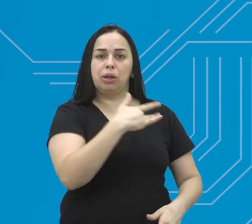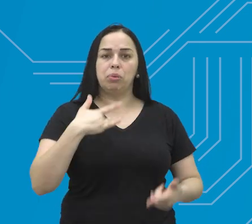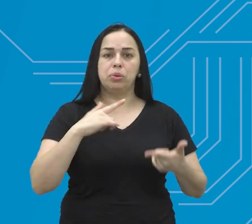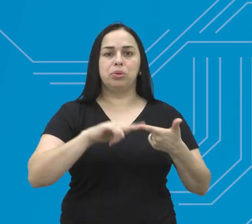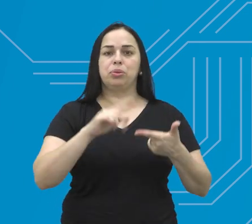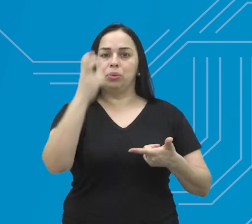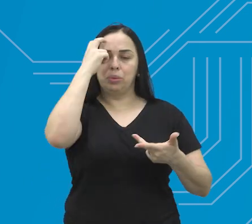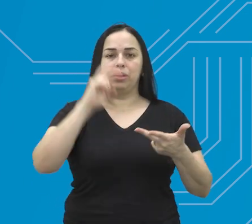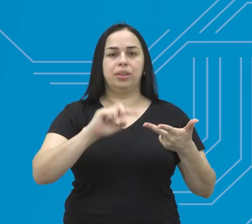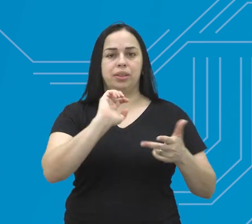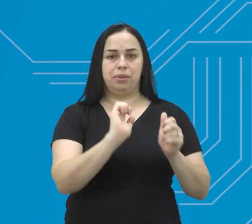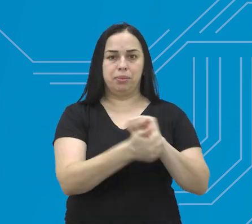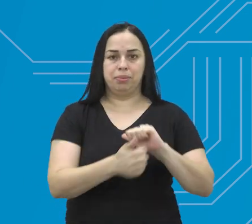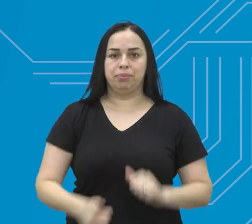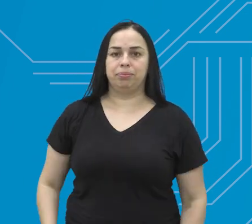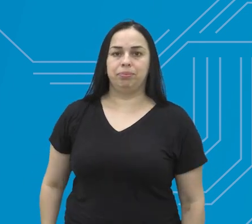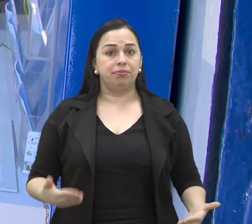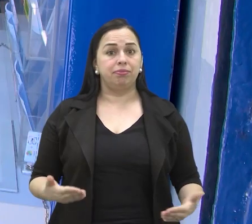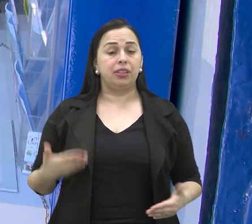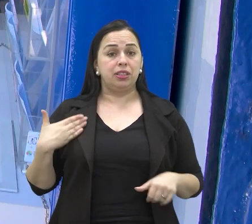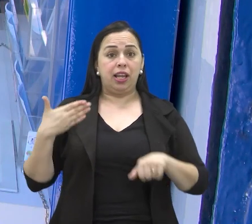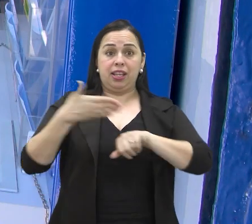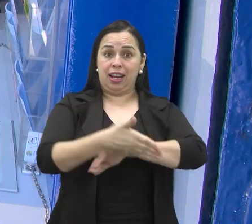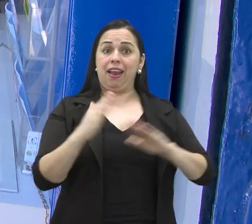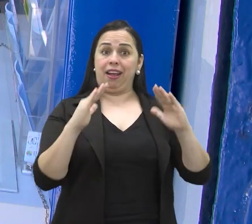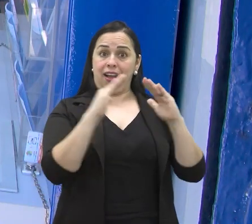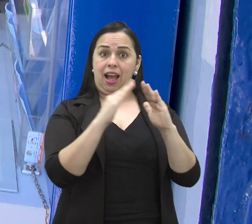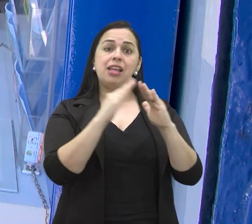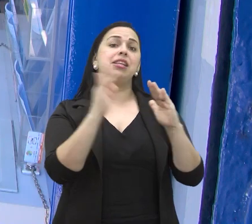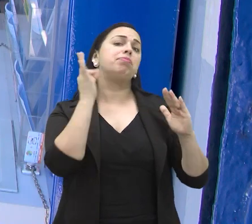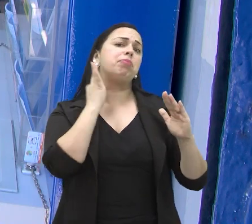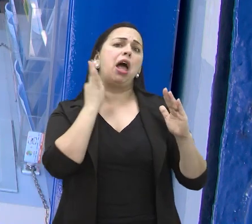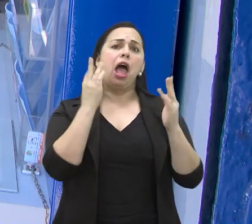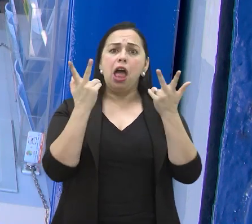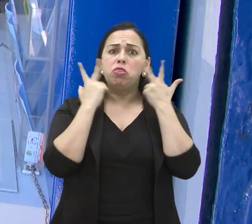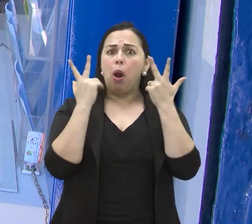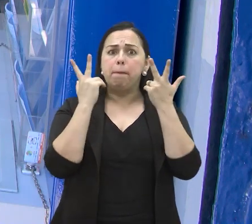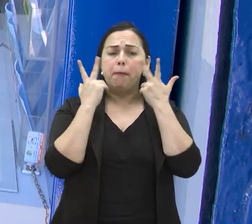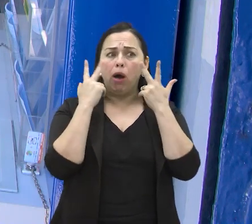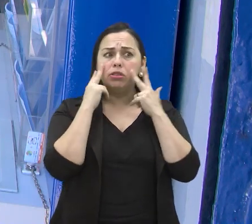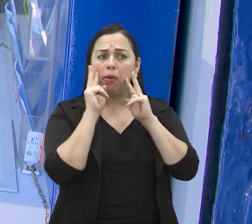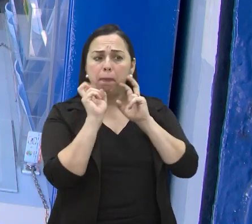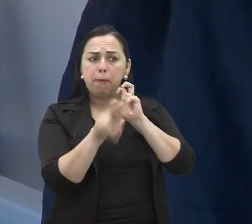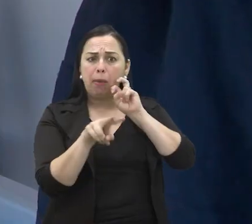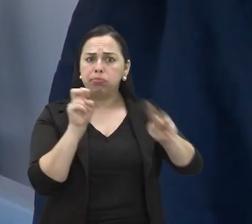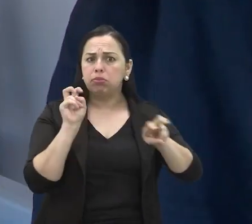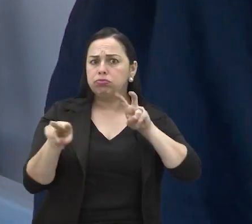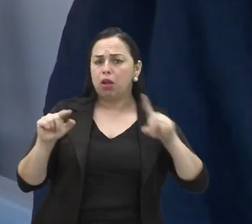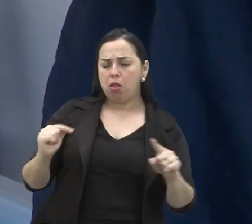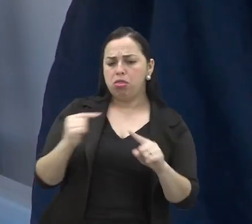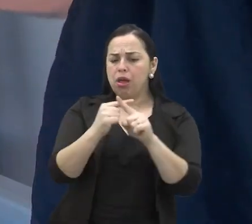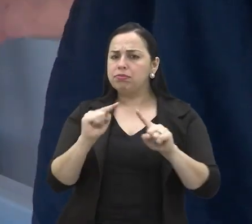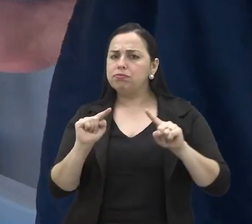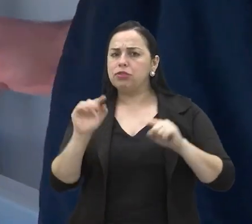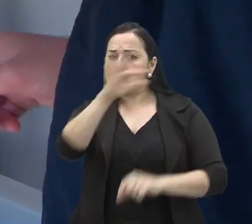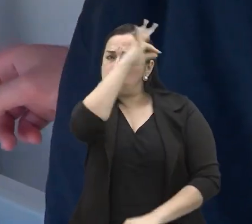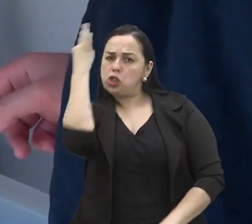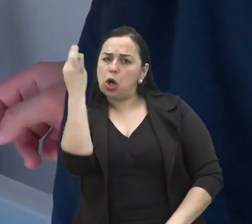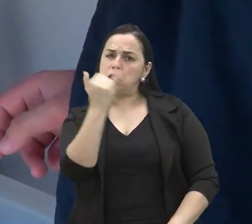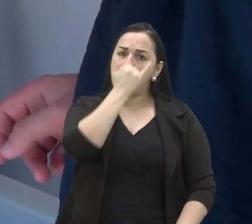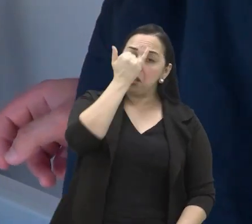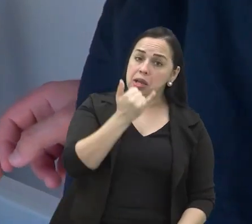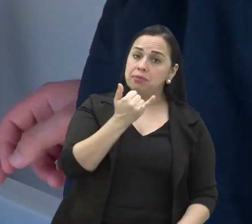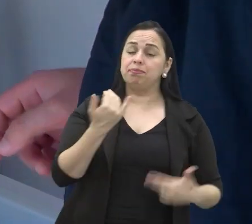como saúde, cultura e esporte. Ao entrar em uma lotérica, é comum ver vários brasileiros apostando